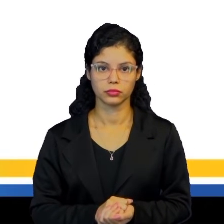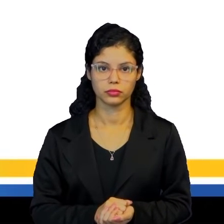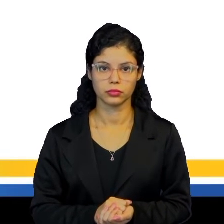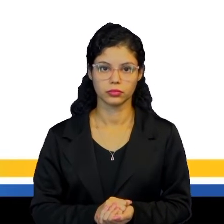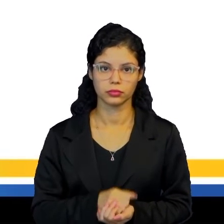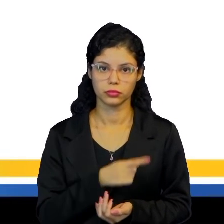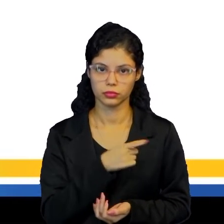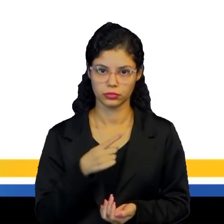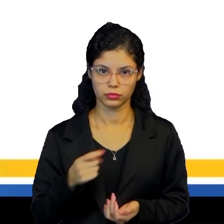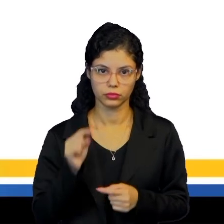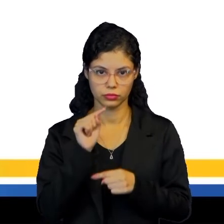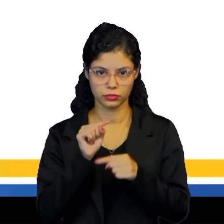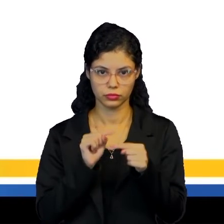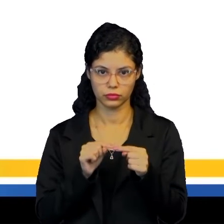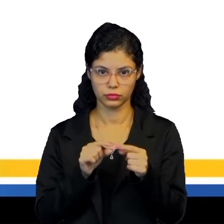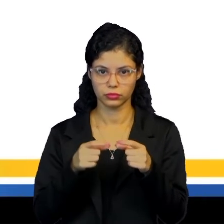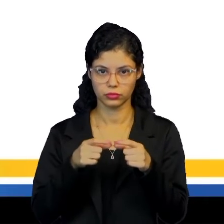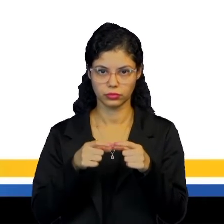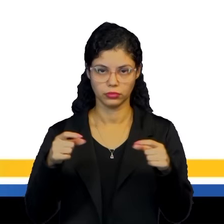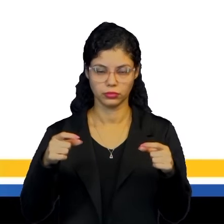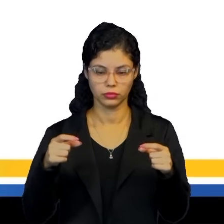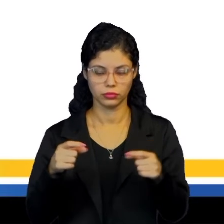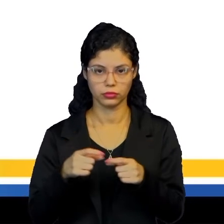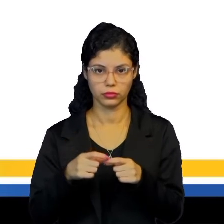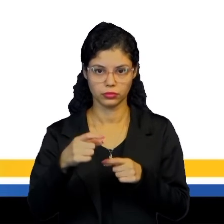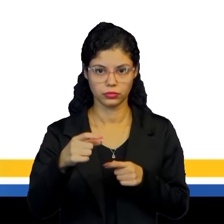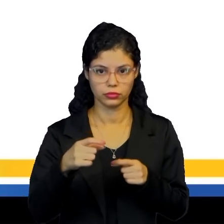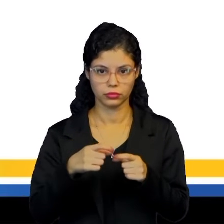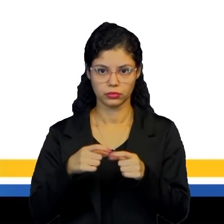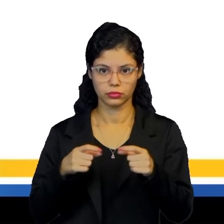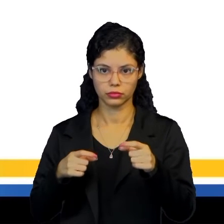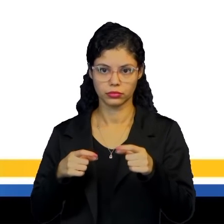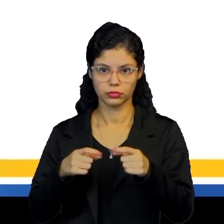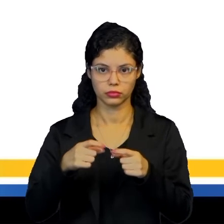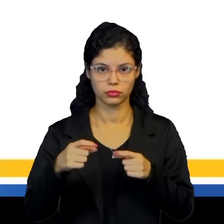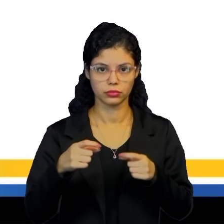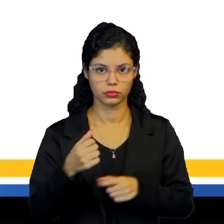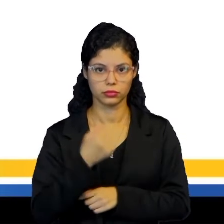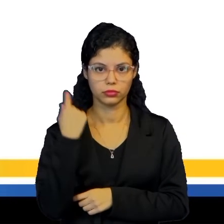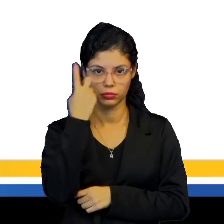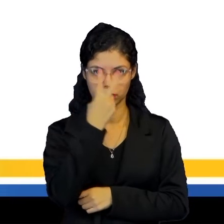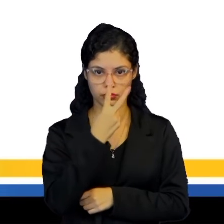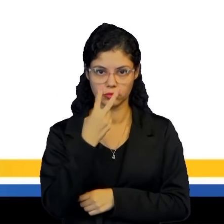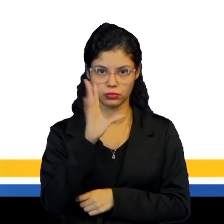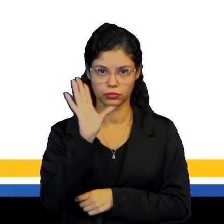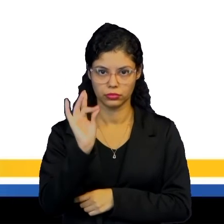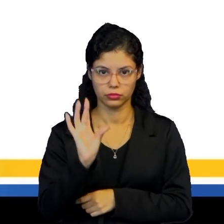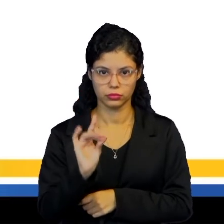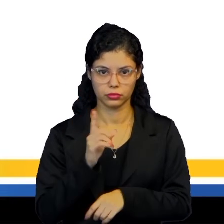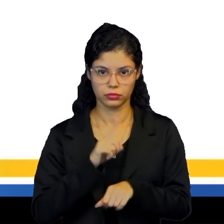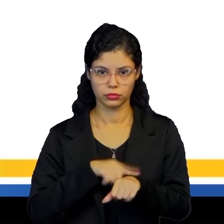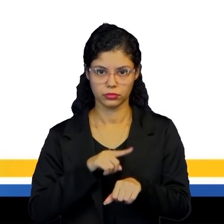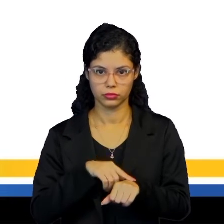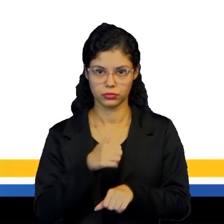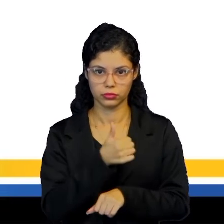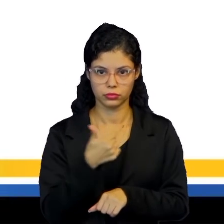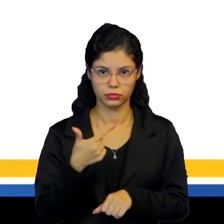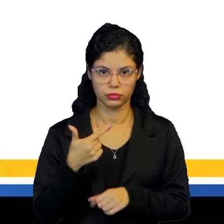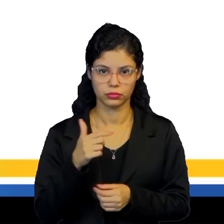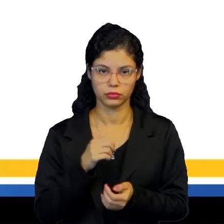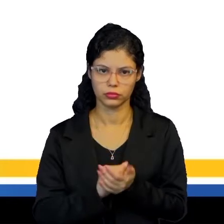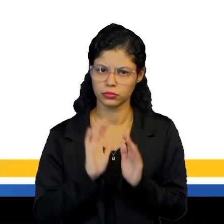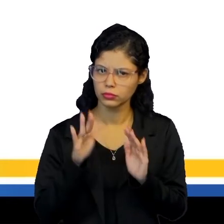Um tipo de bactéria divide-se em 2, tá? A cada hora. Após 12